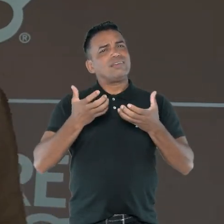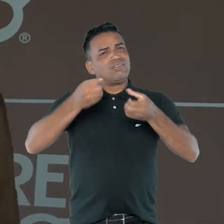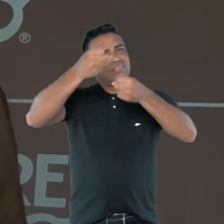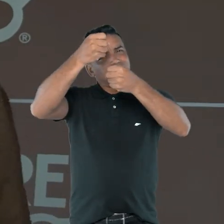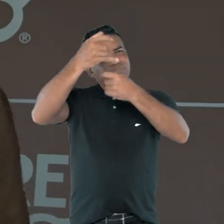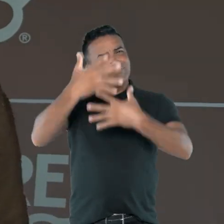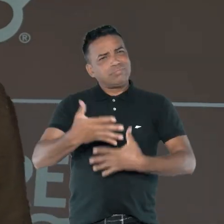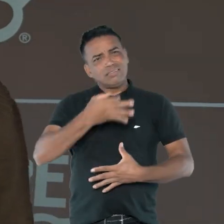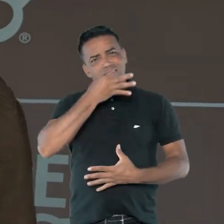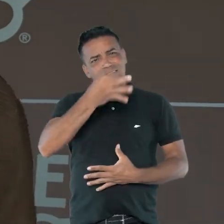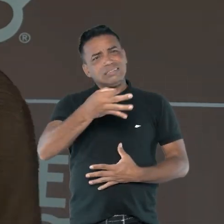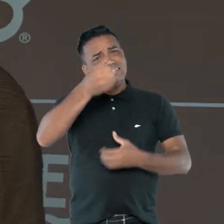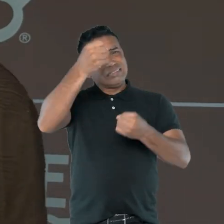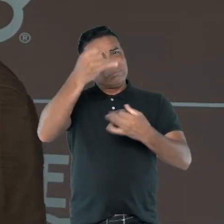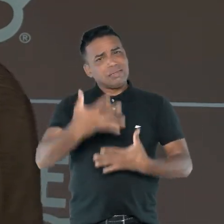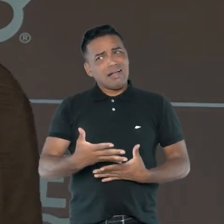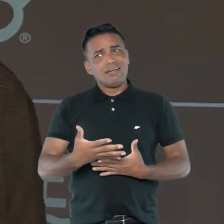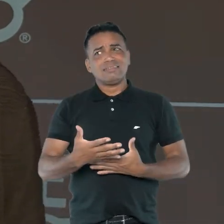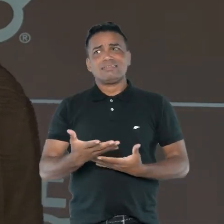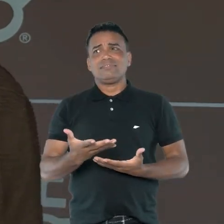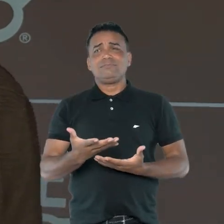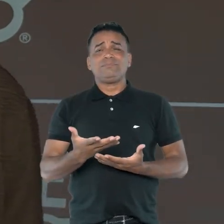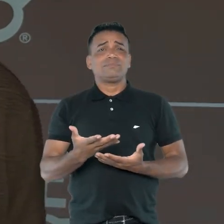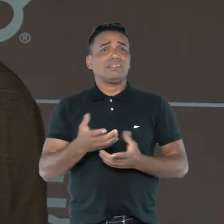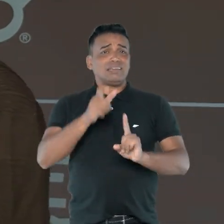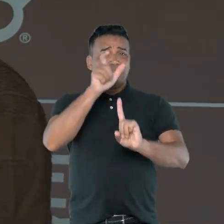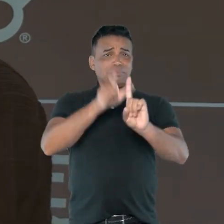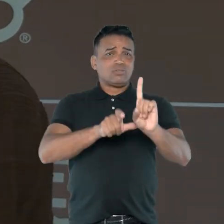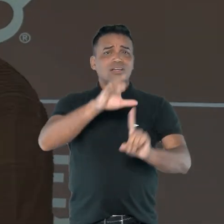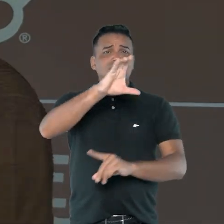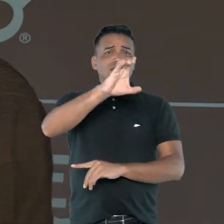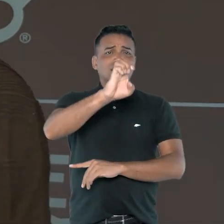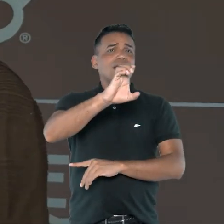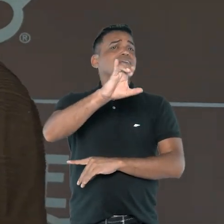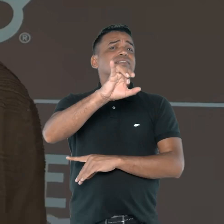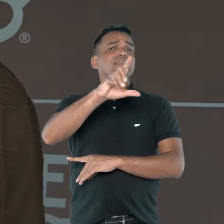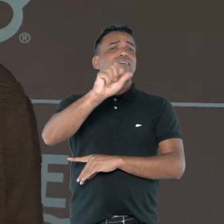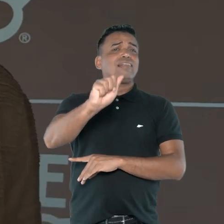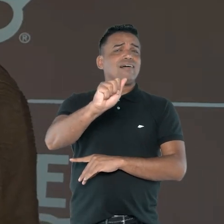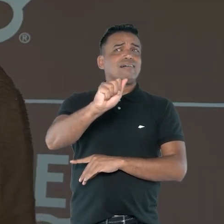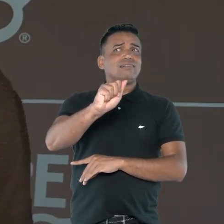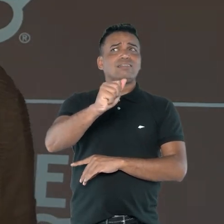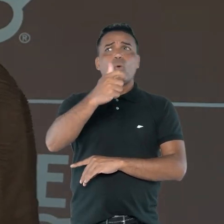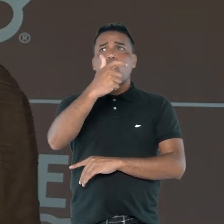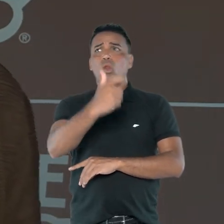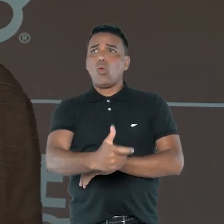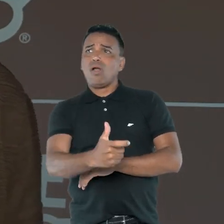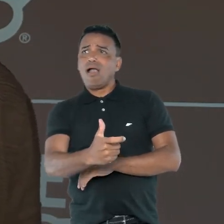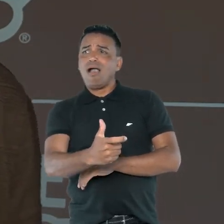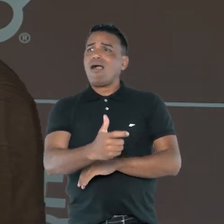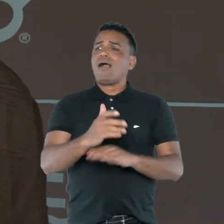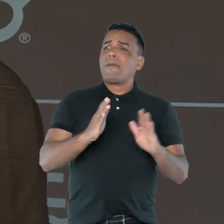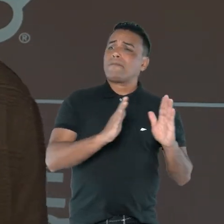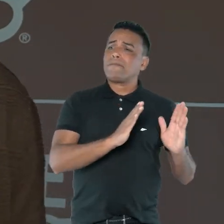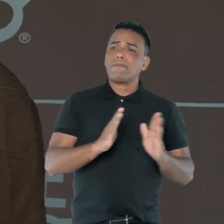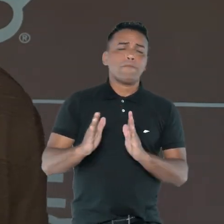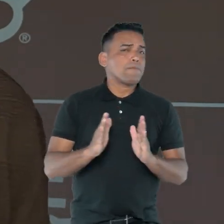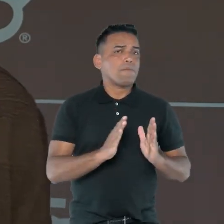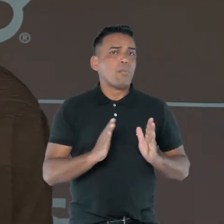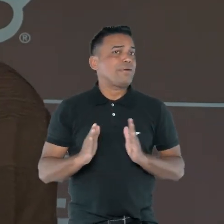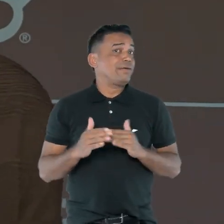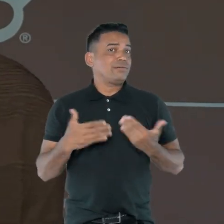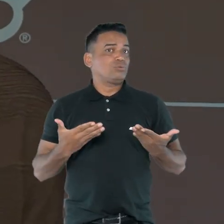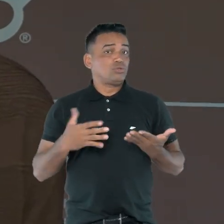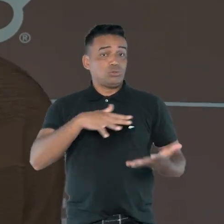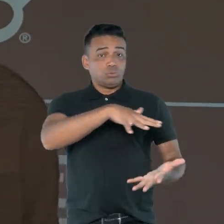você comentasse para mim como é dar voz a Cecília nesse lugar e nesse